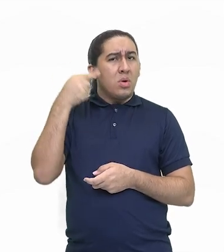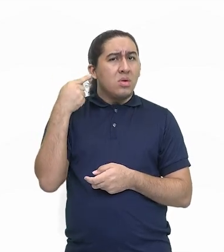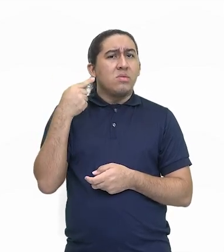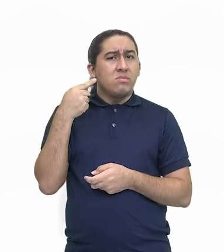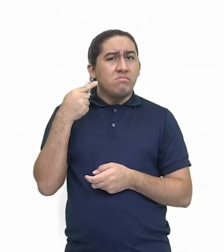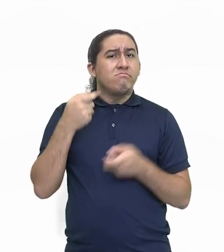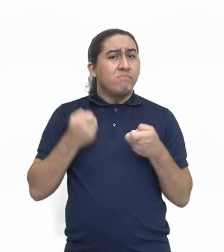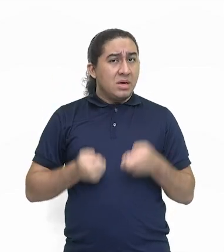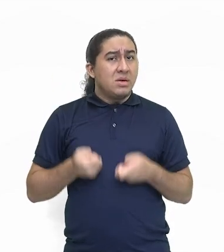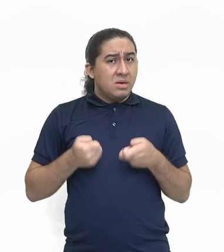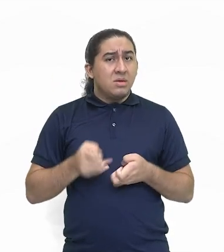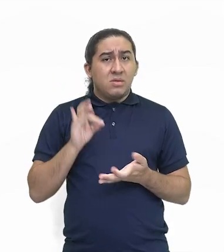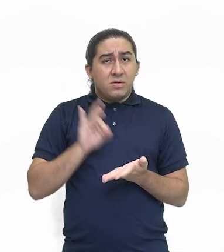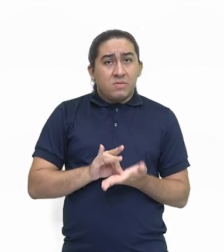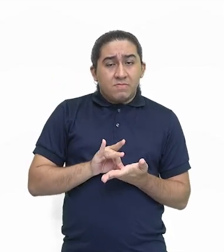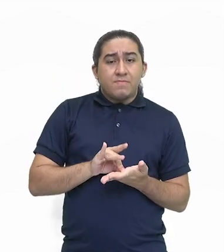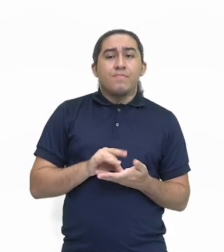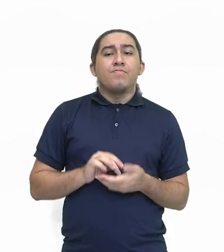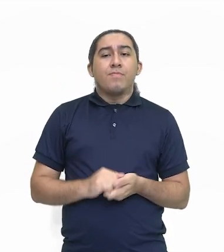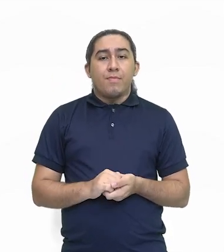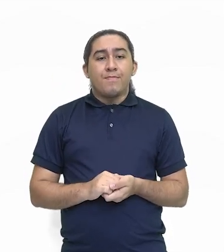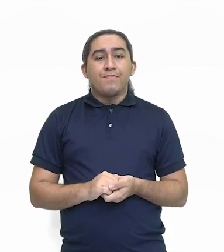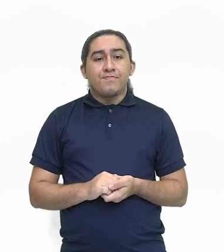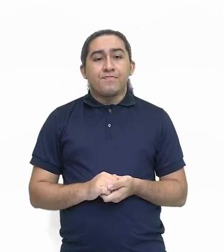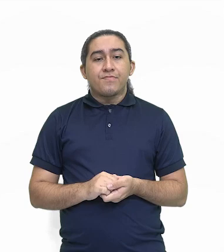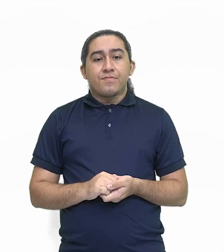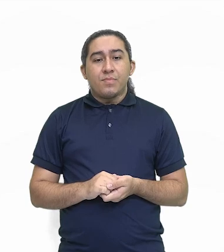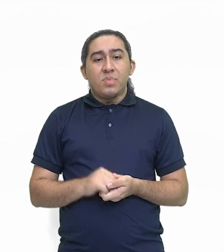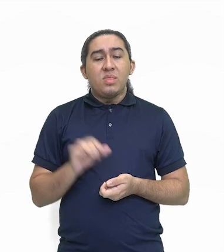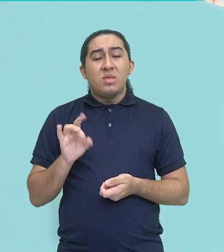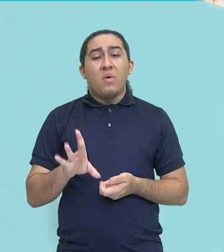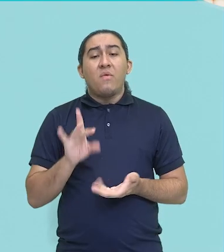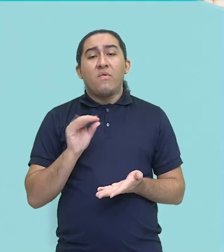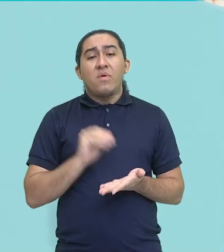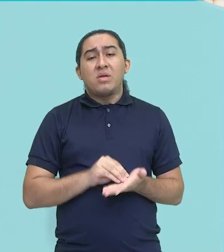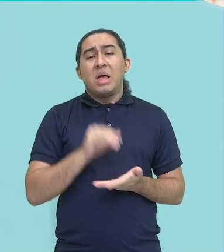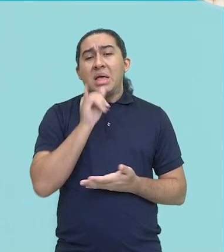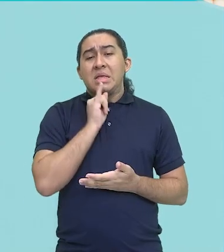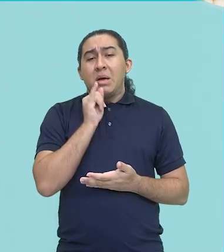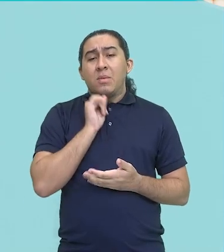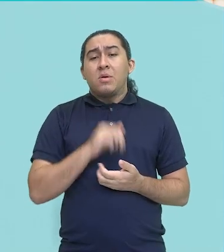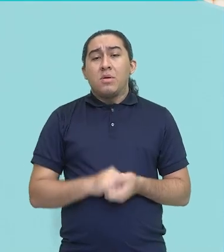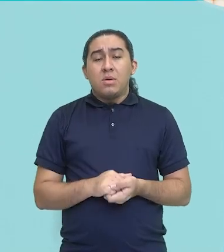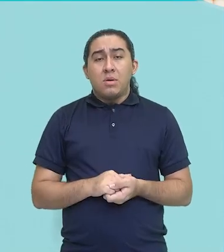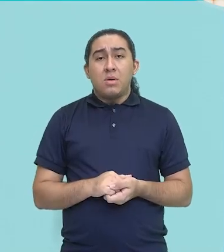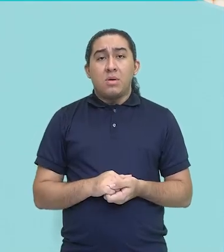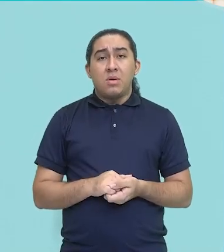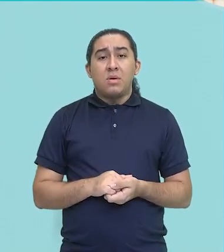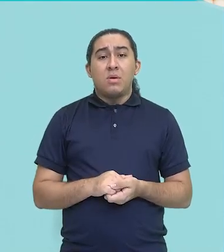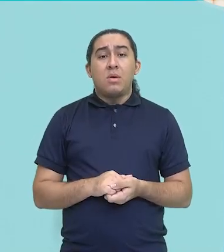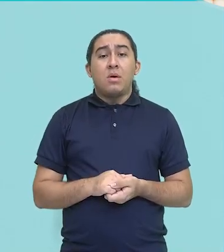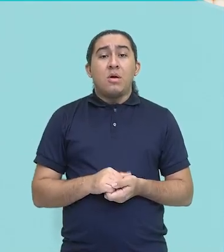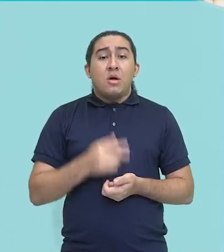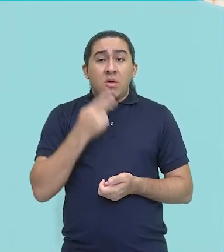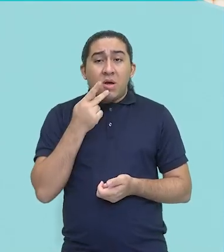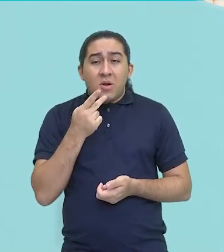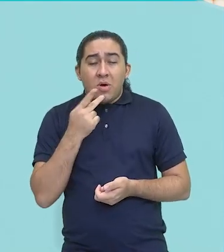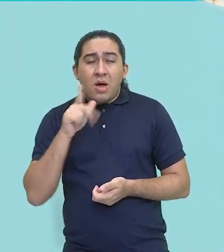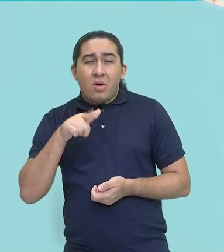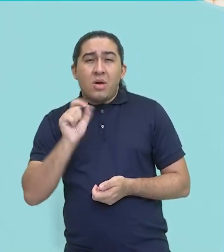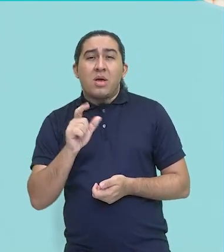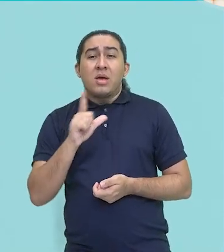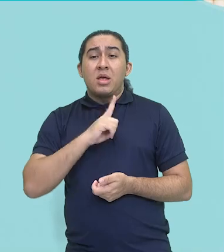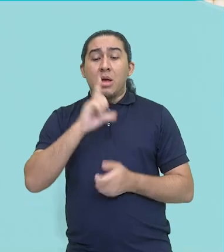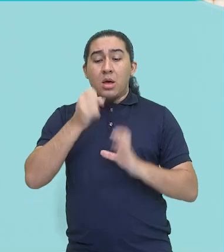muito pesado, né? Então ela faltou dizer, ai, dona feia. Então ele falou, né, quando ele disse, com